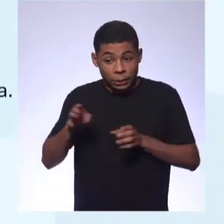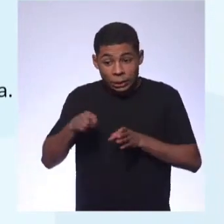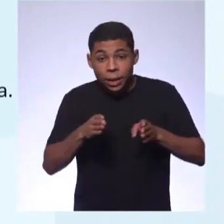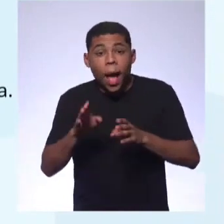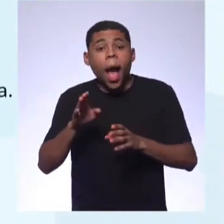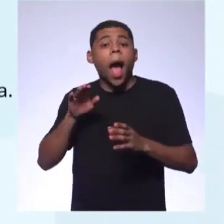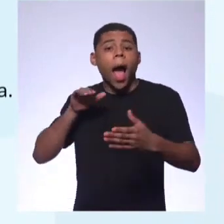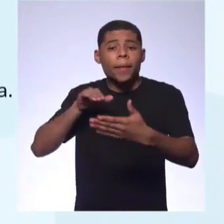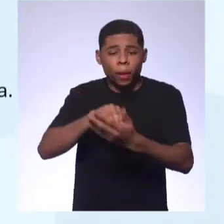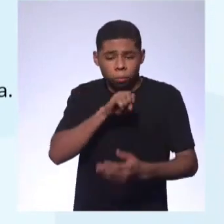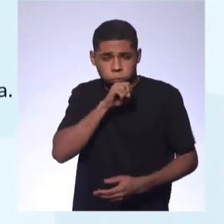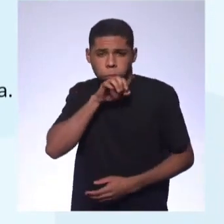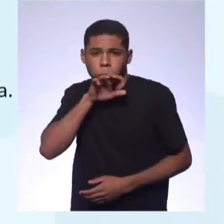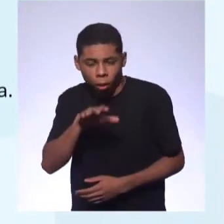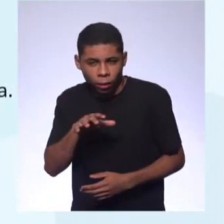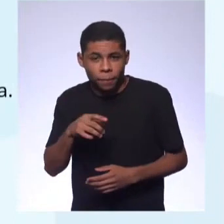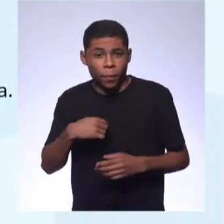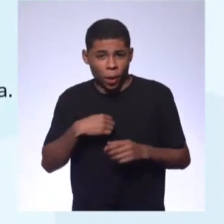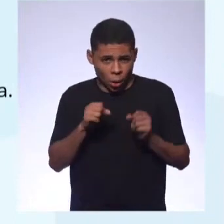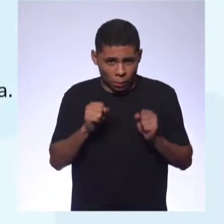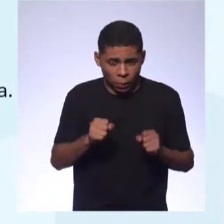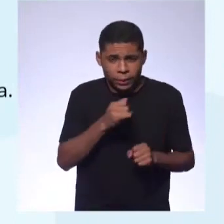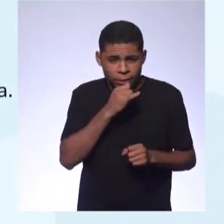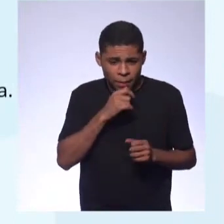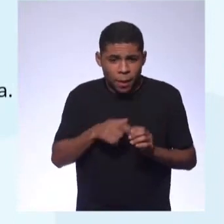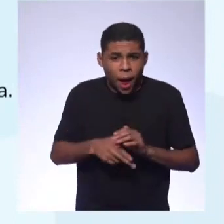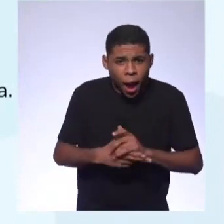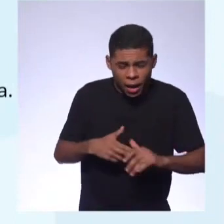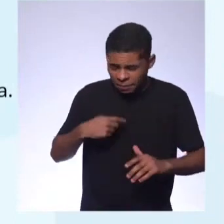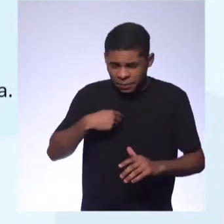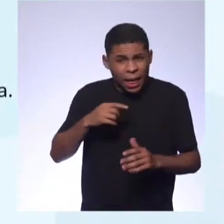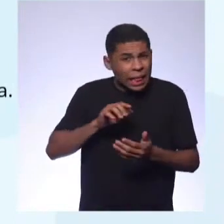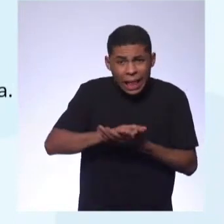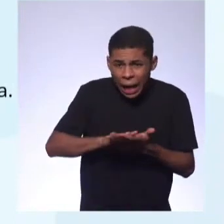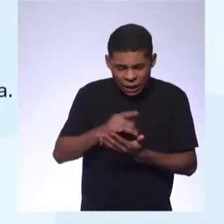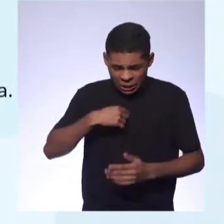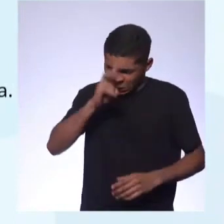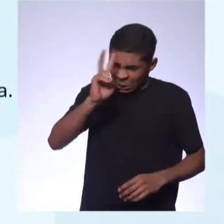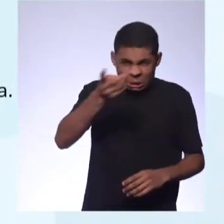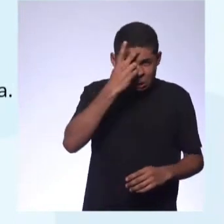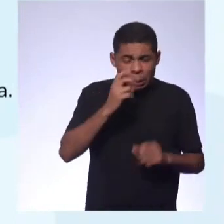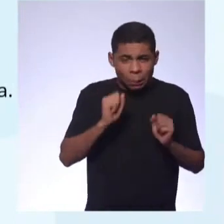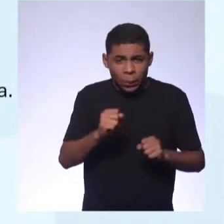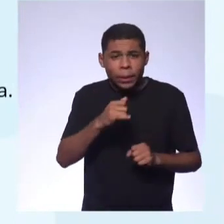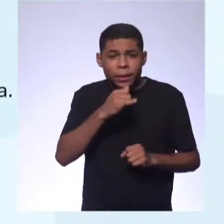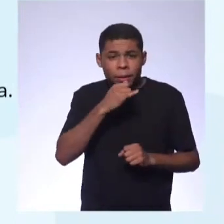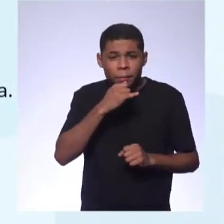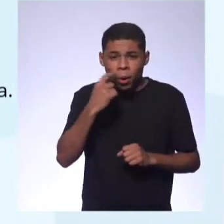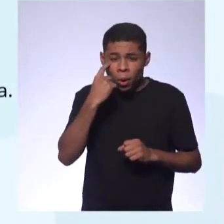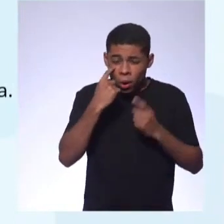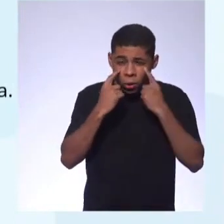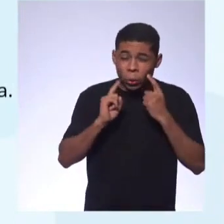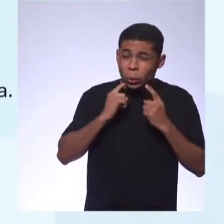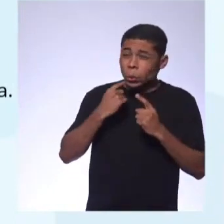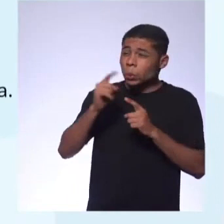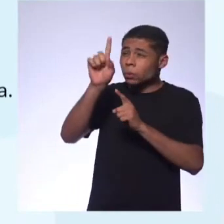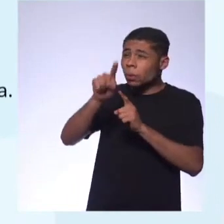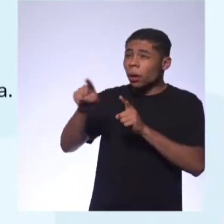enjoo? Posso, sem armas, revoltar-me? Olhos sujos no relógio da torre.